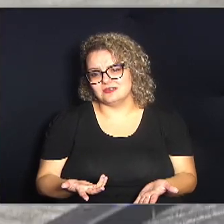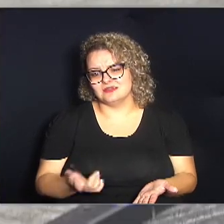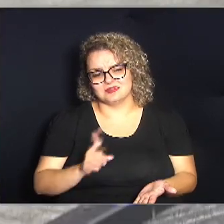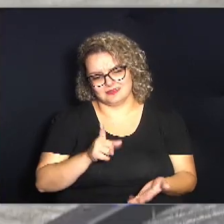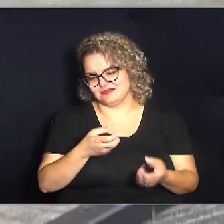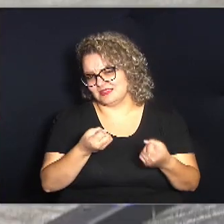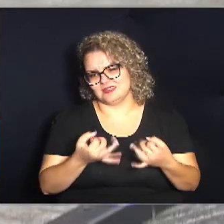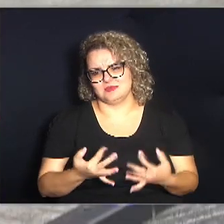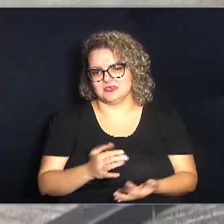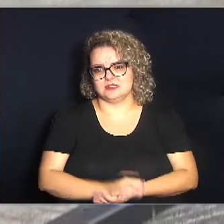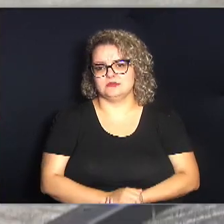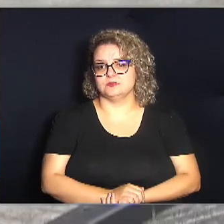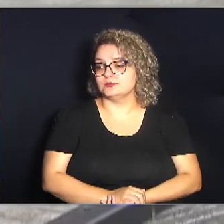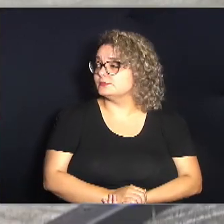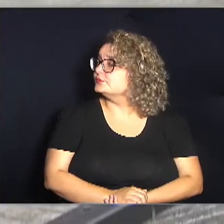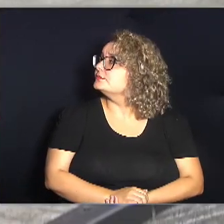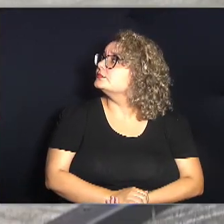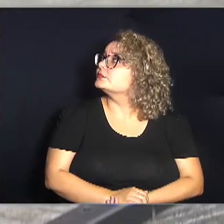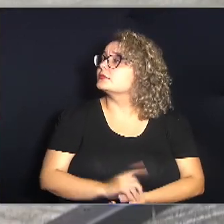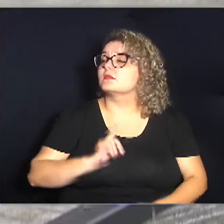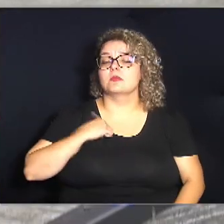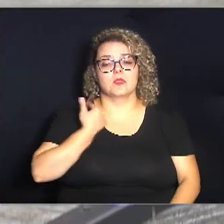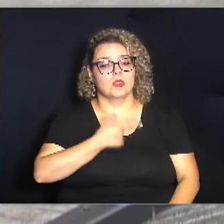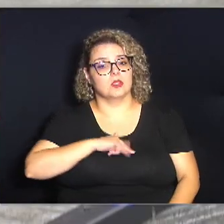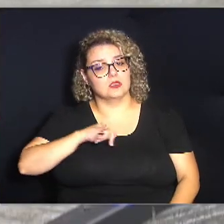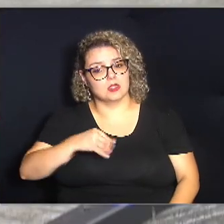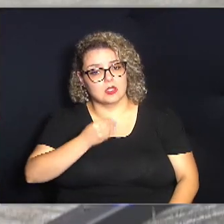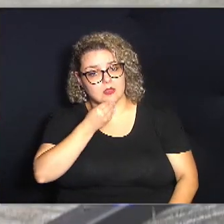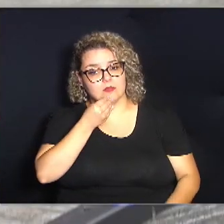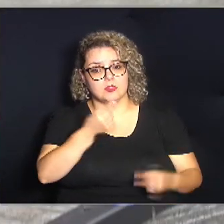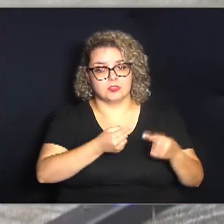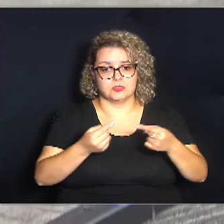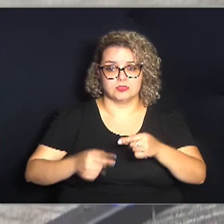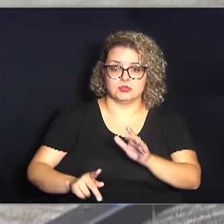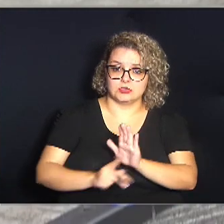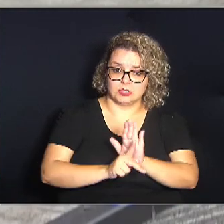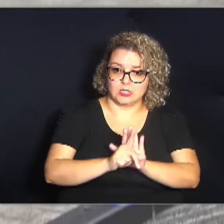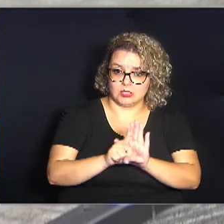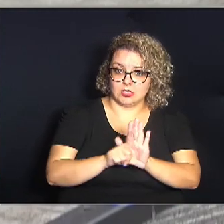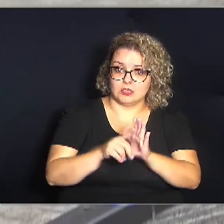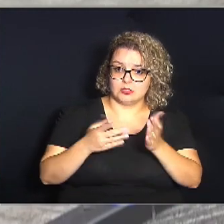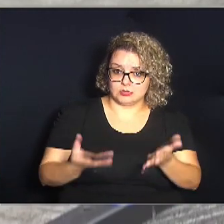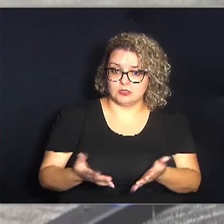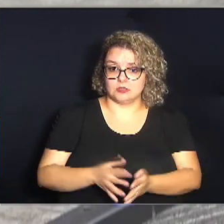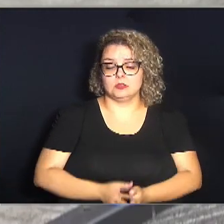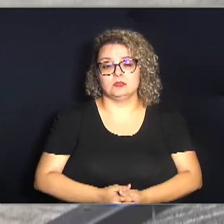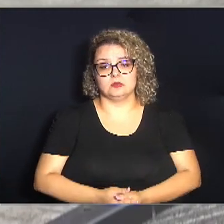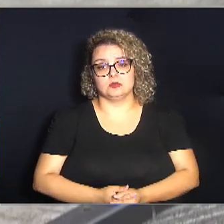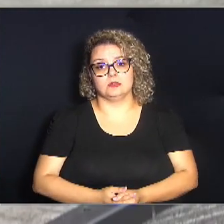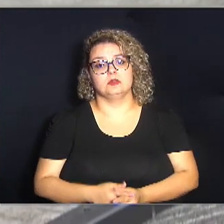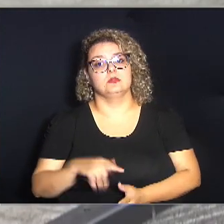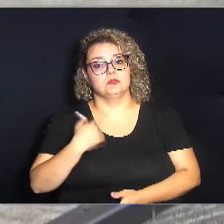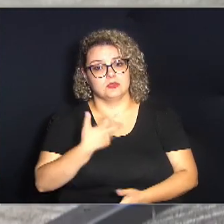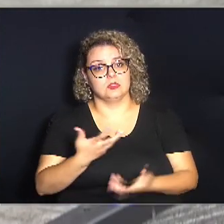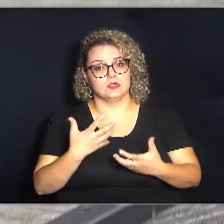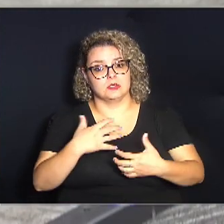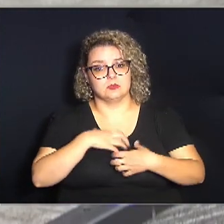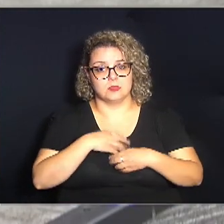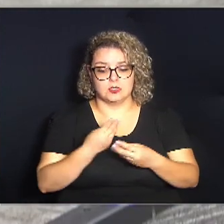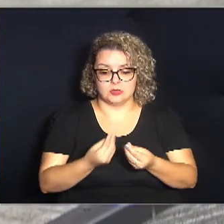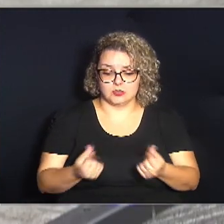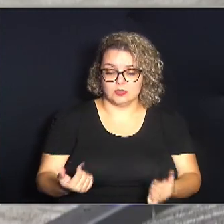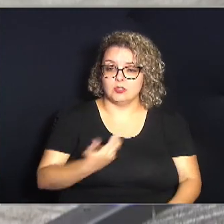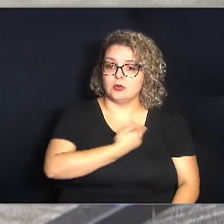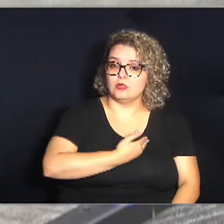injustificada. Nós acabamos aproveitando esse espaço para discutir esse projeto de lei. Ou seja, a gente quer sensibilizar o governo municipal para